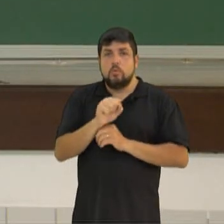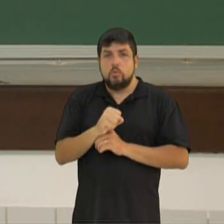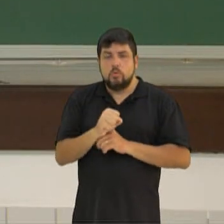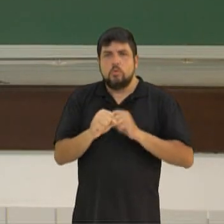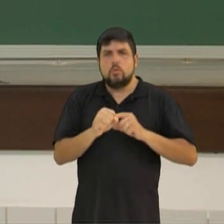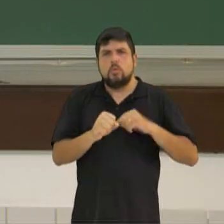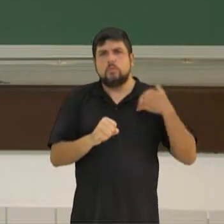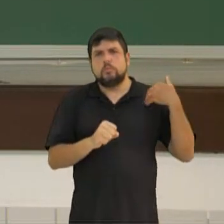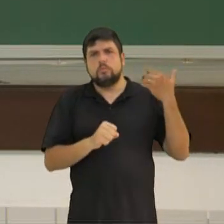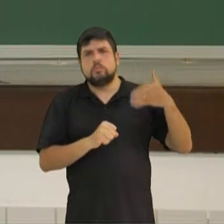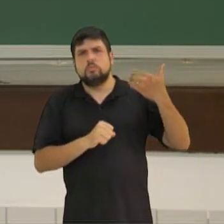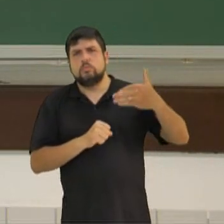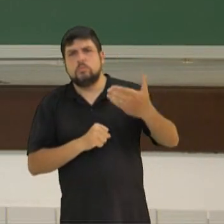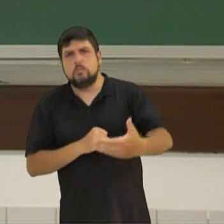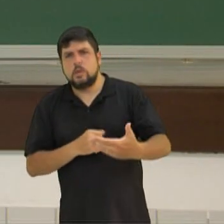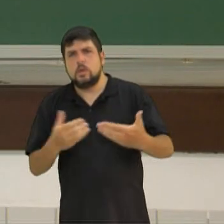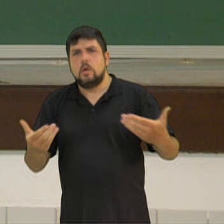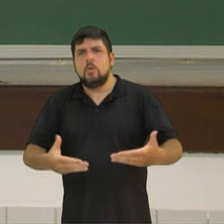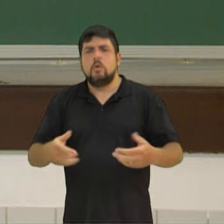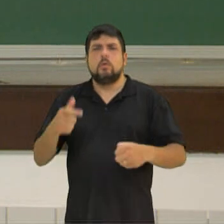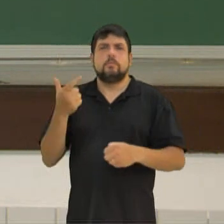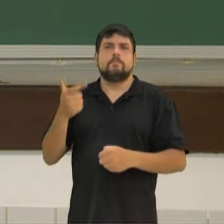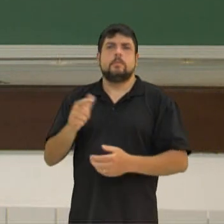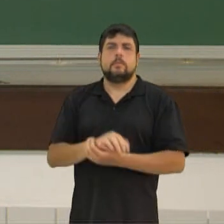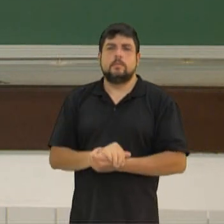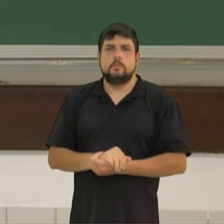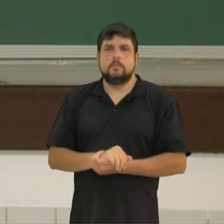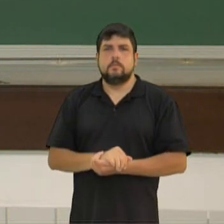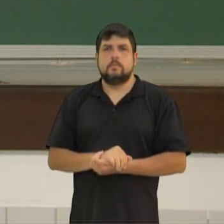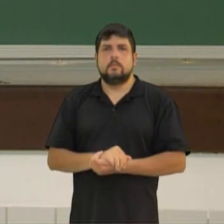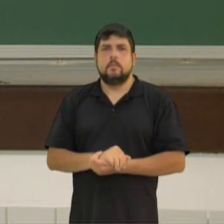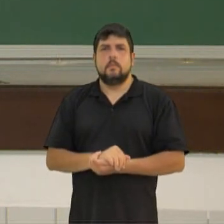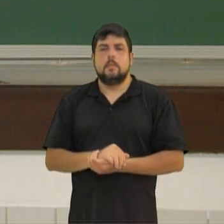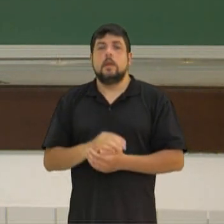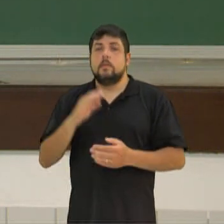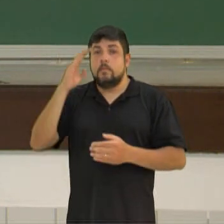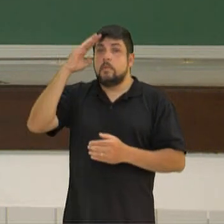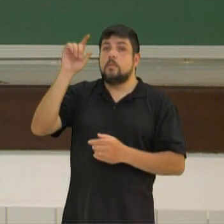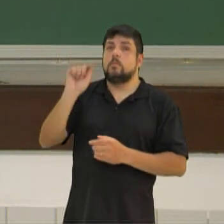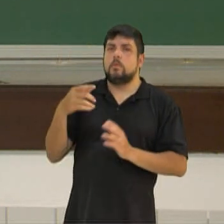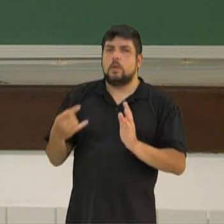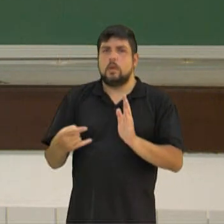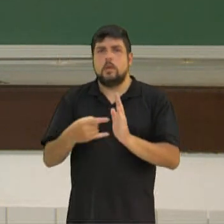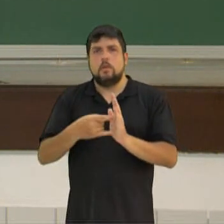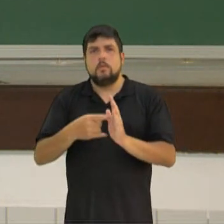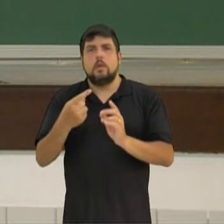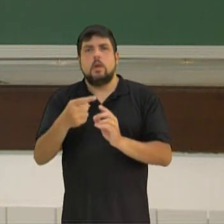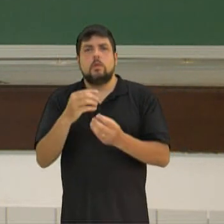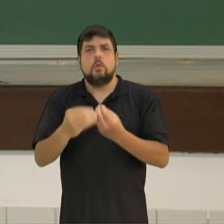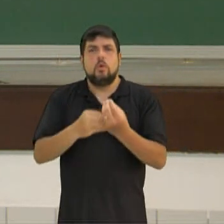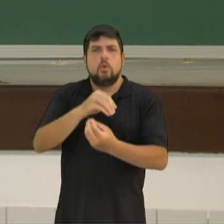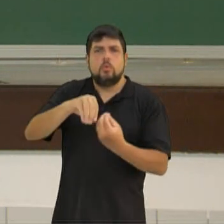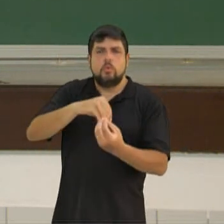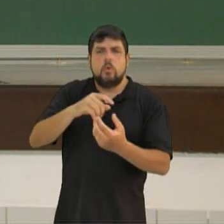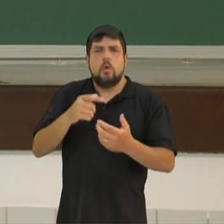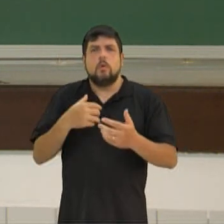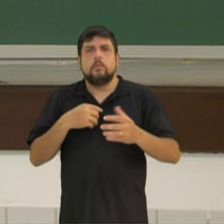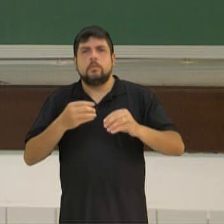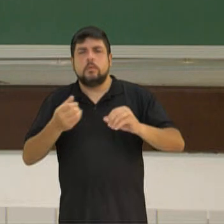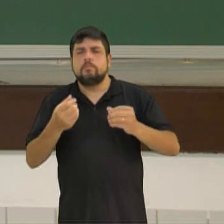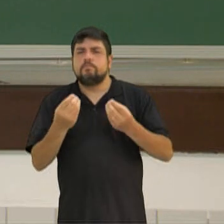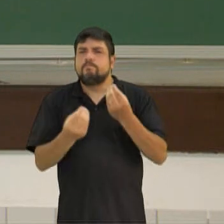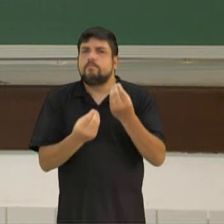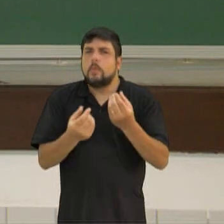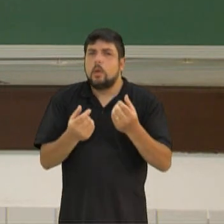componentes eletrônicos que nós temos hoje seriam possíveis, principalmente se tratando ali nas baterias que fazem a conversão da energia